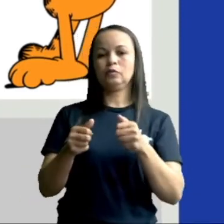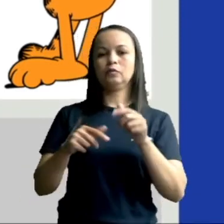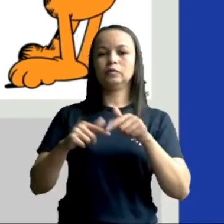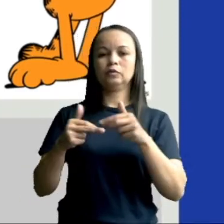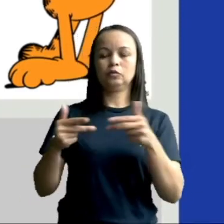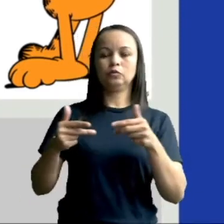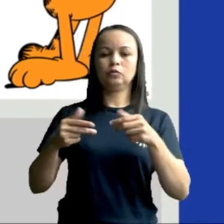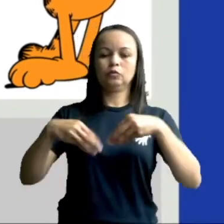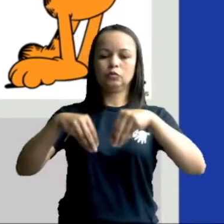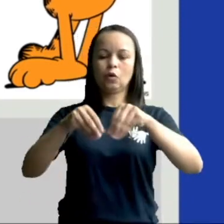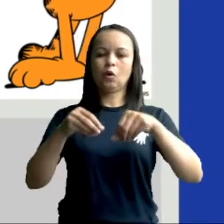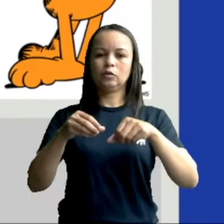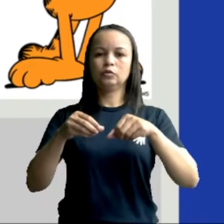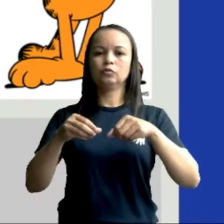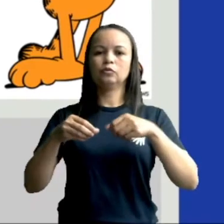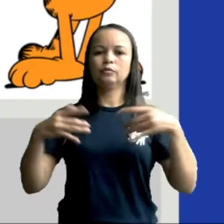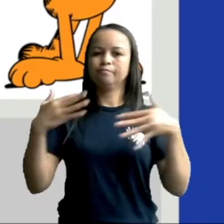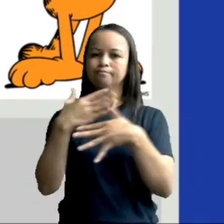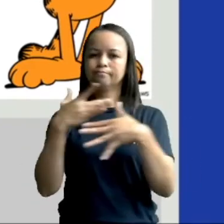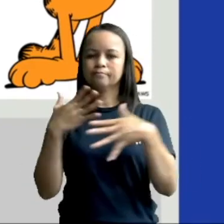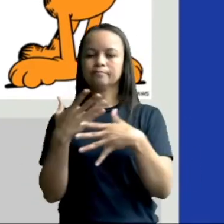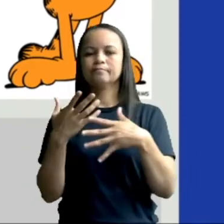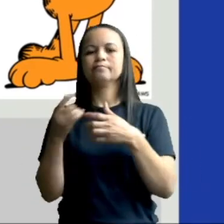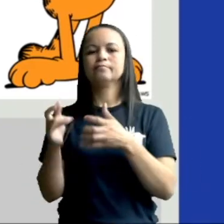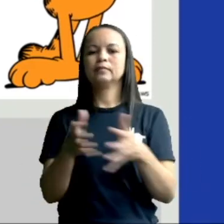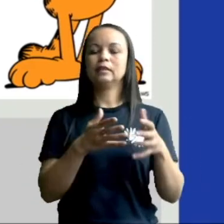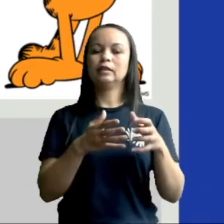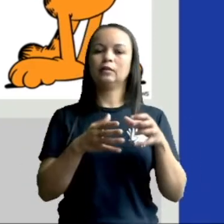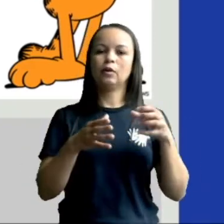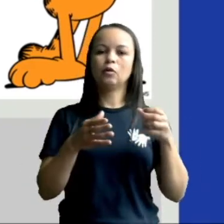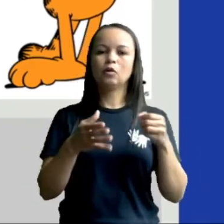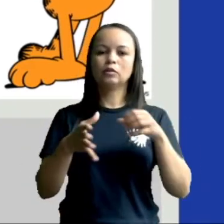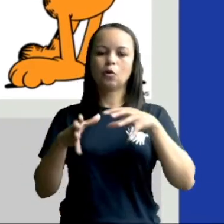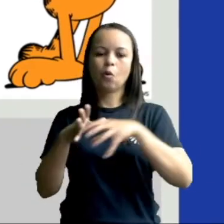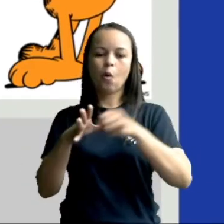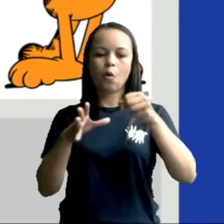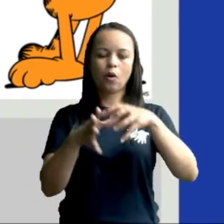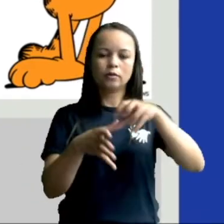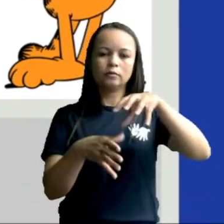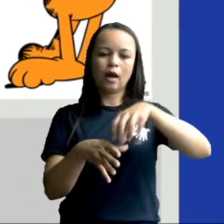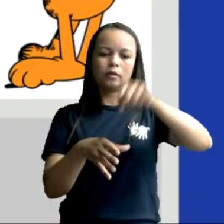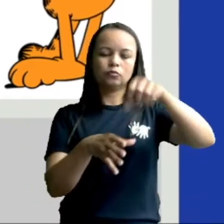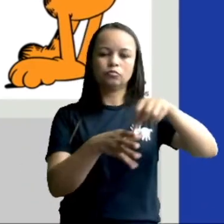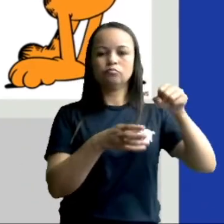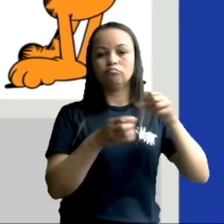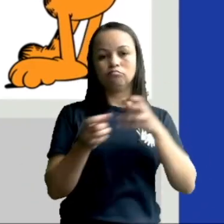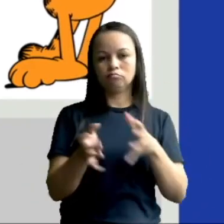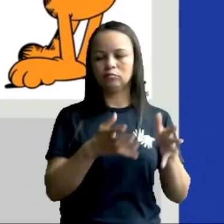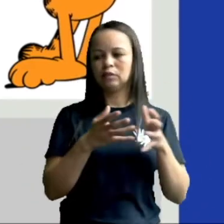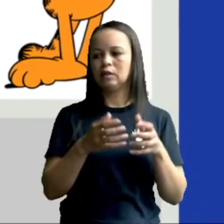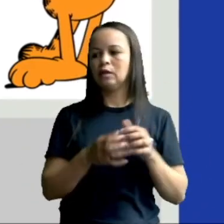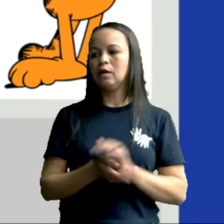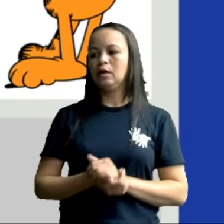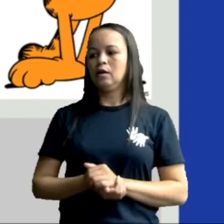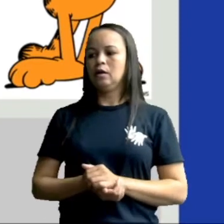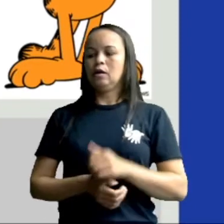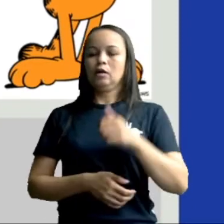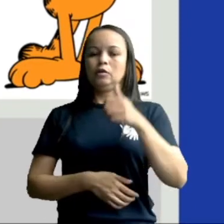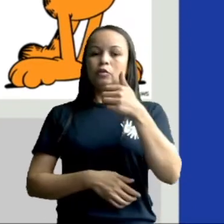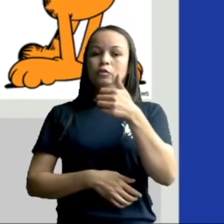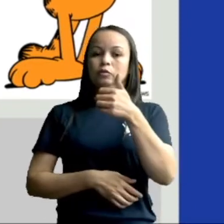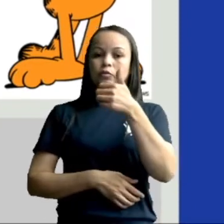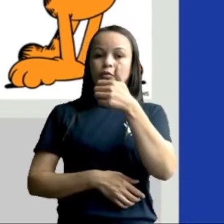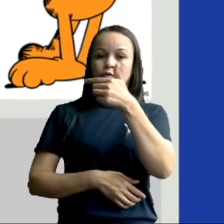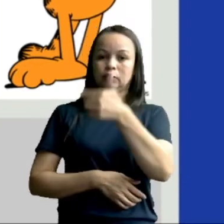sólidos urbanos e resíduos sólidos coletados. Resíduos sólidos urbanos, 215 mil toneladas